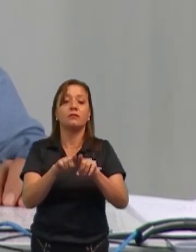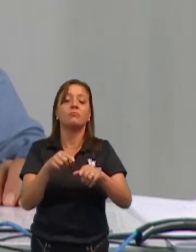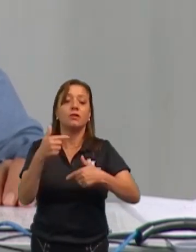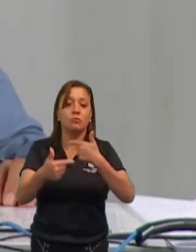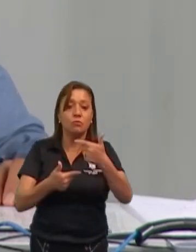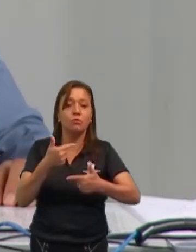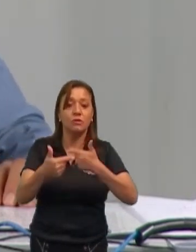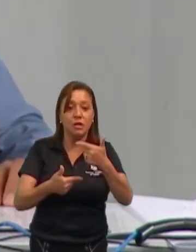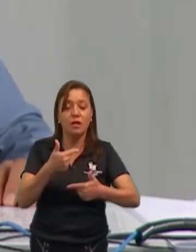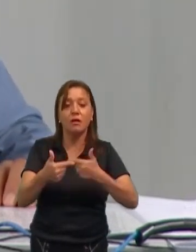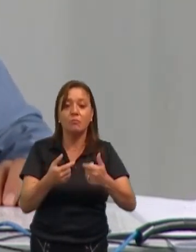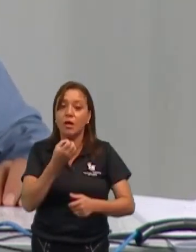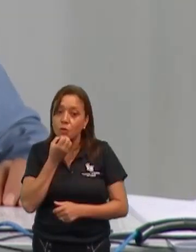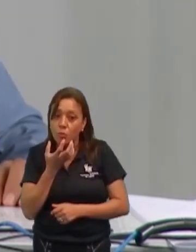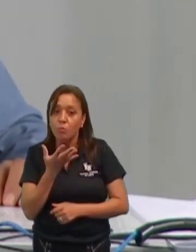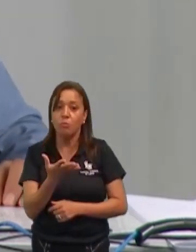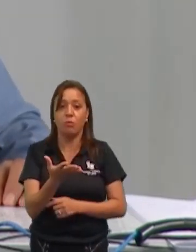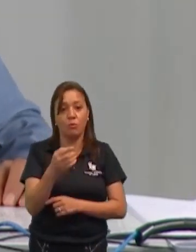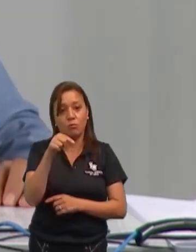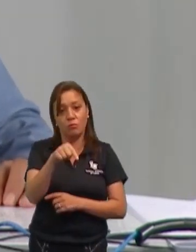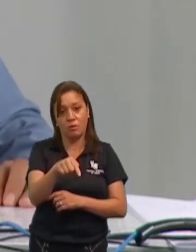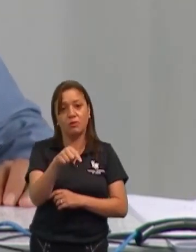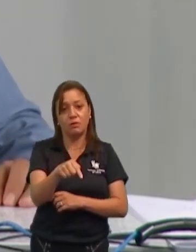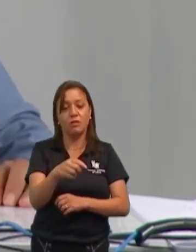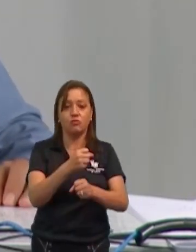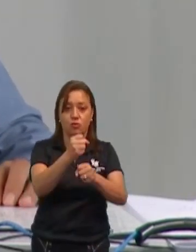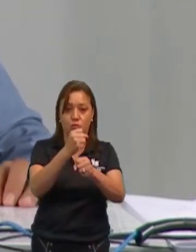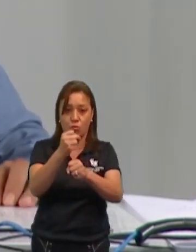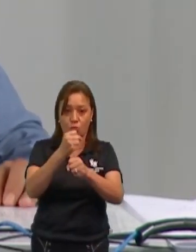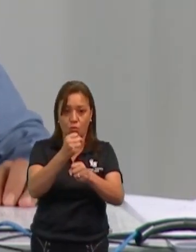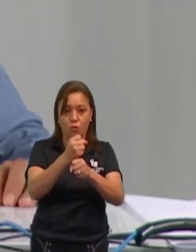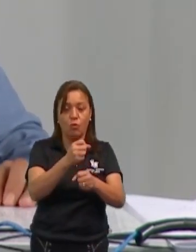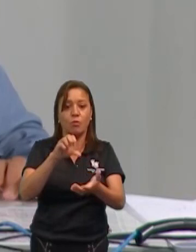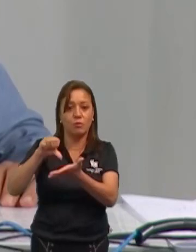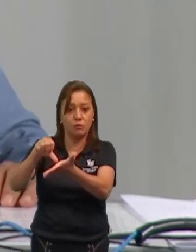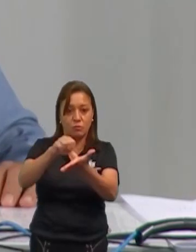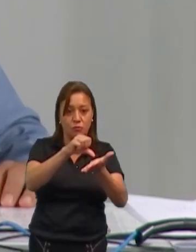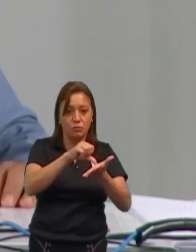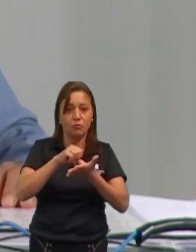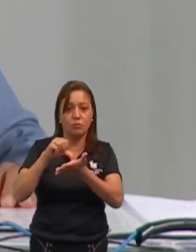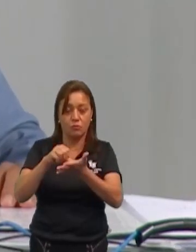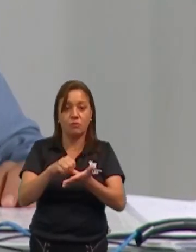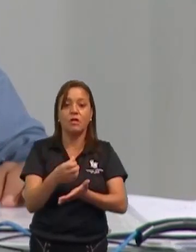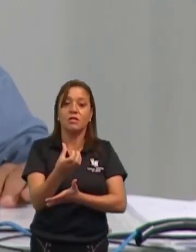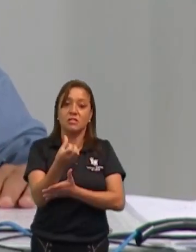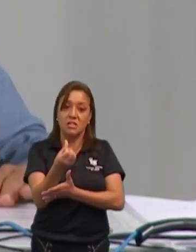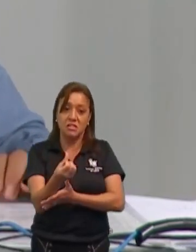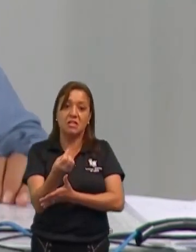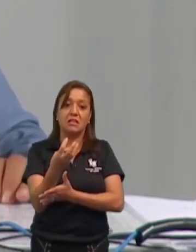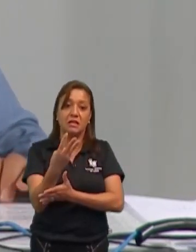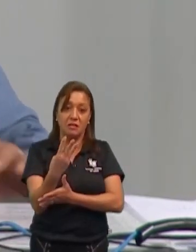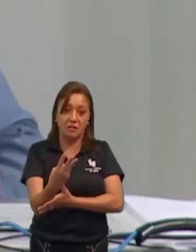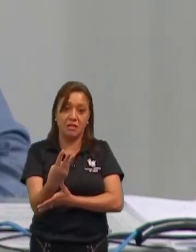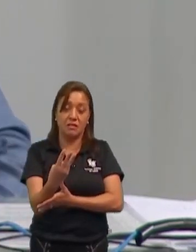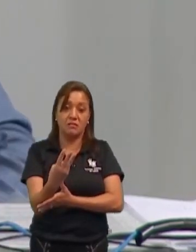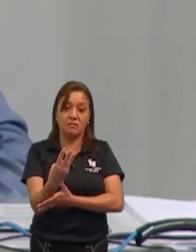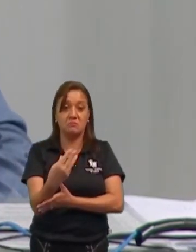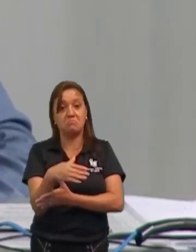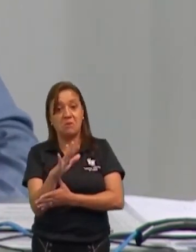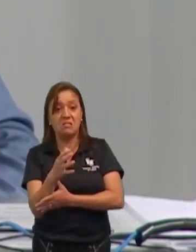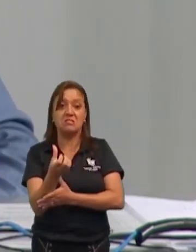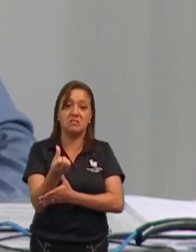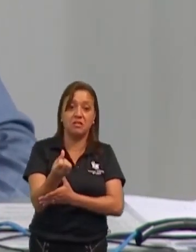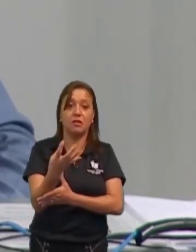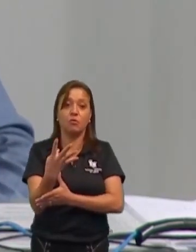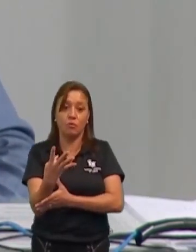que façam lá para o bairro Nossa Senhora Aparecida e também para todas as unidades, 63, 64 unidades básicas de saúde aqui na nossa cidade.